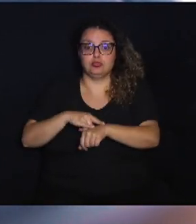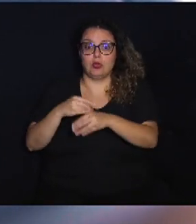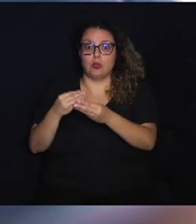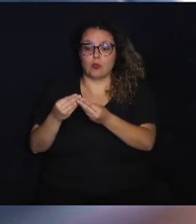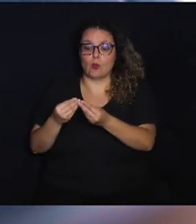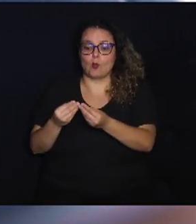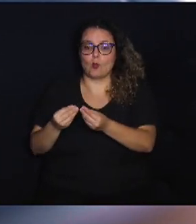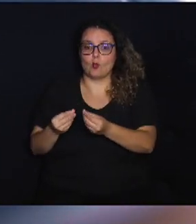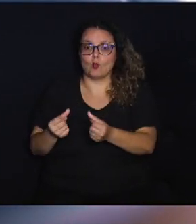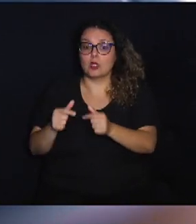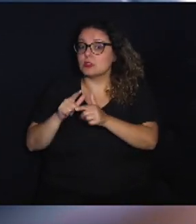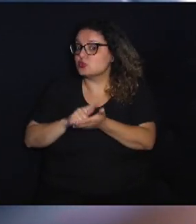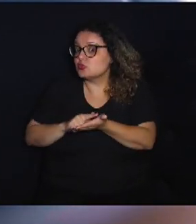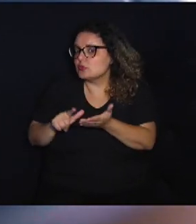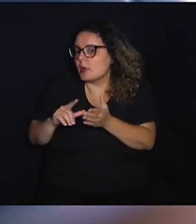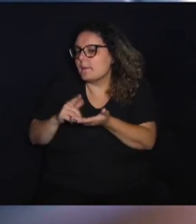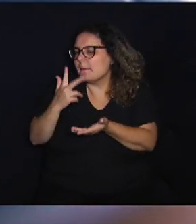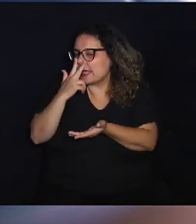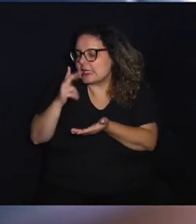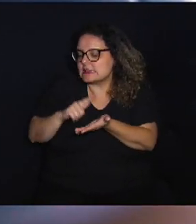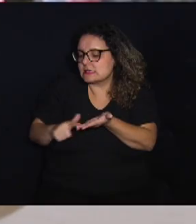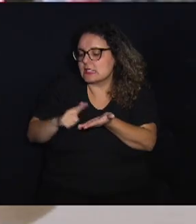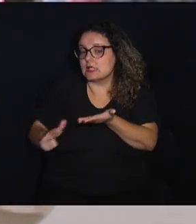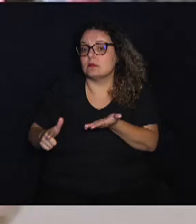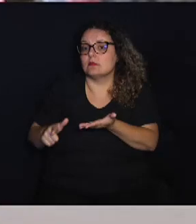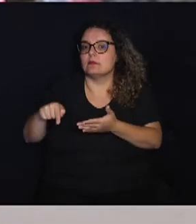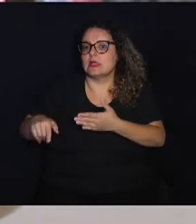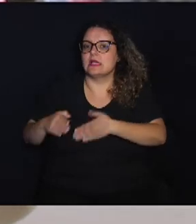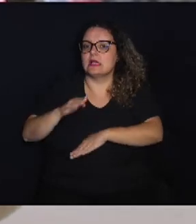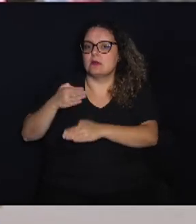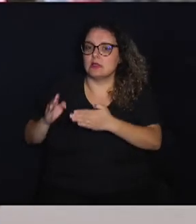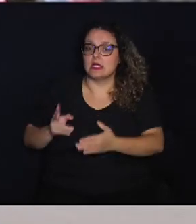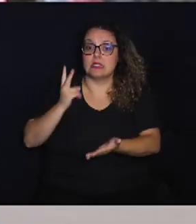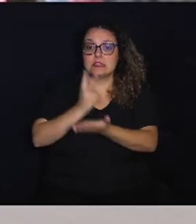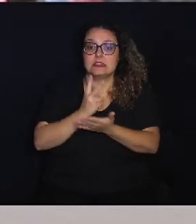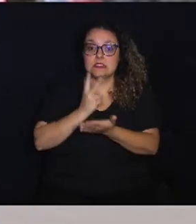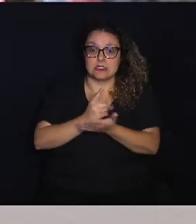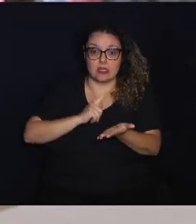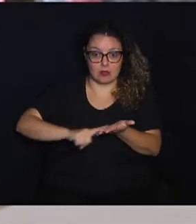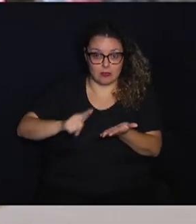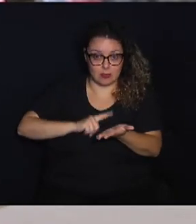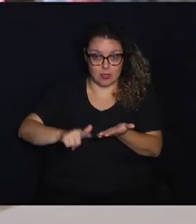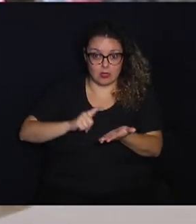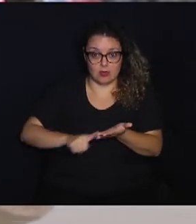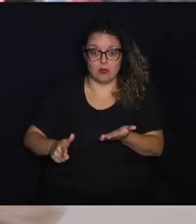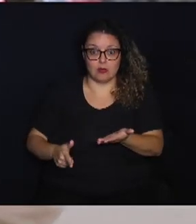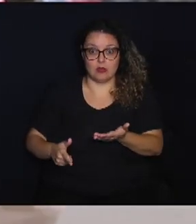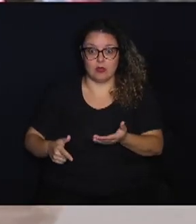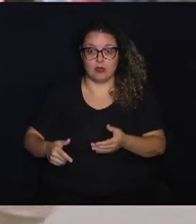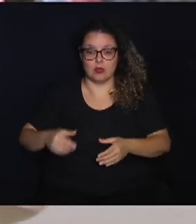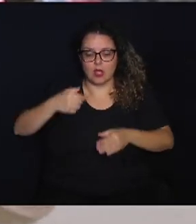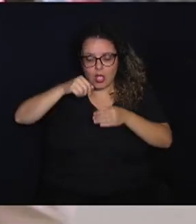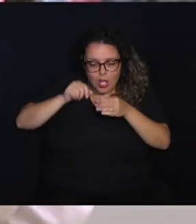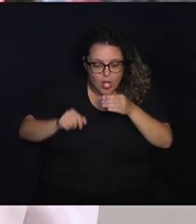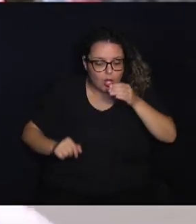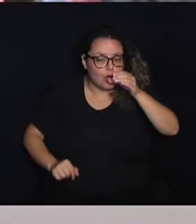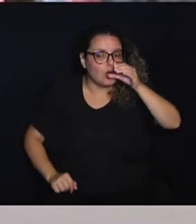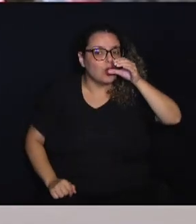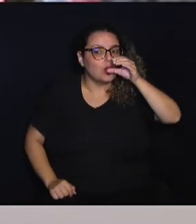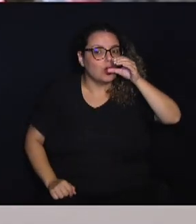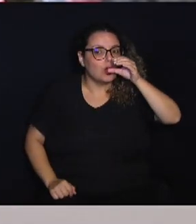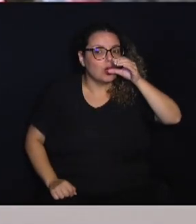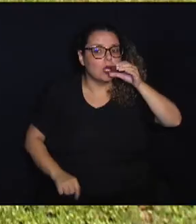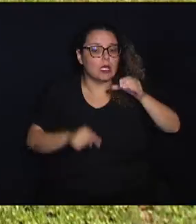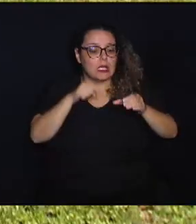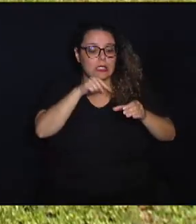mas a bactéria ficou ali. Então sempre tem que higienizar, onde a gente vai colocar a boca ali em todas as